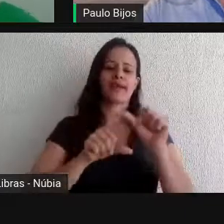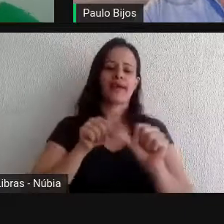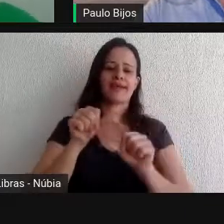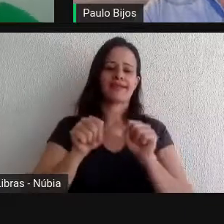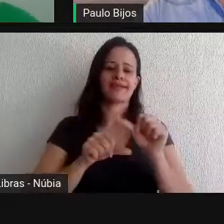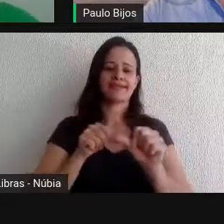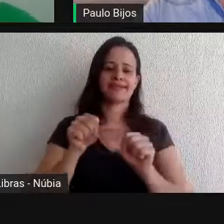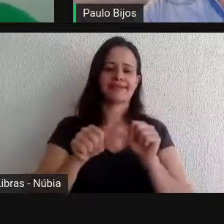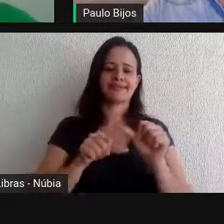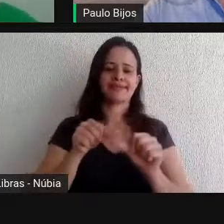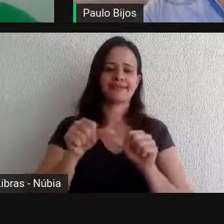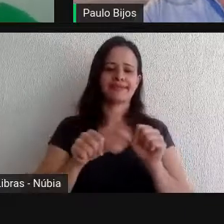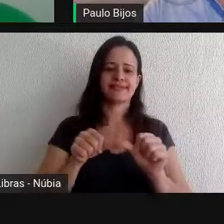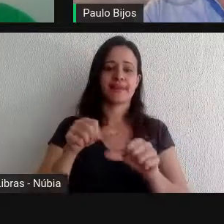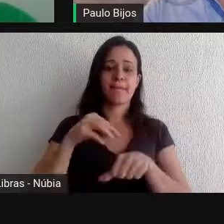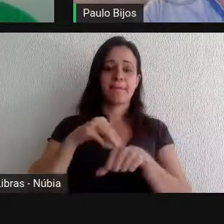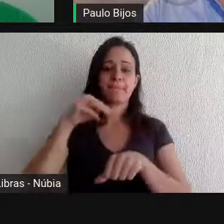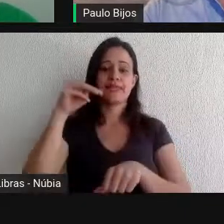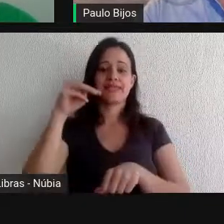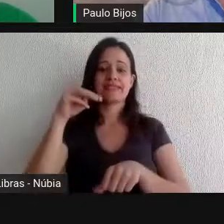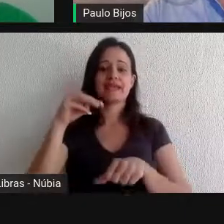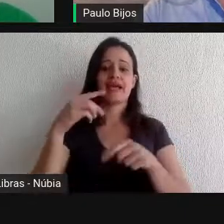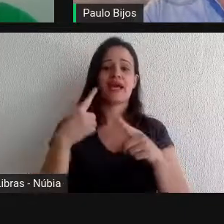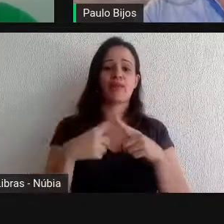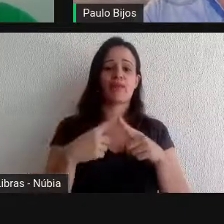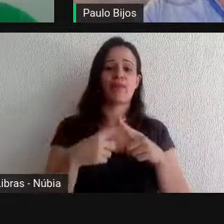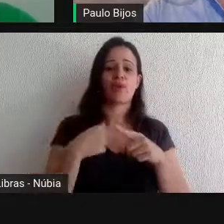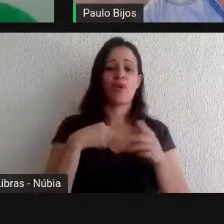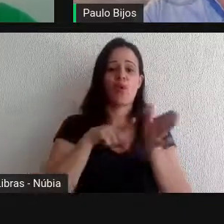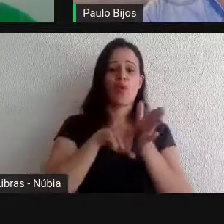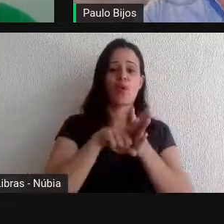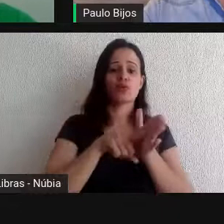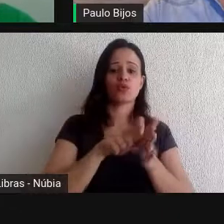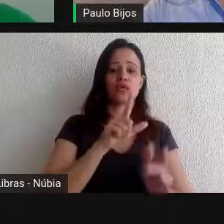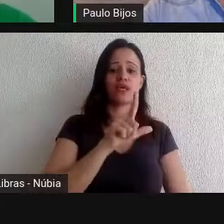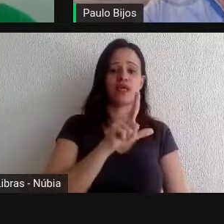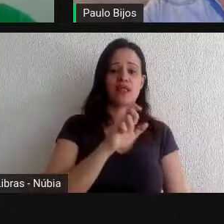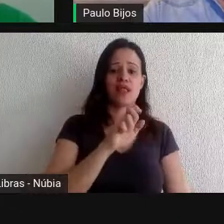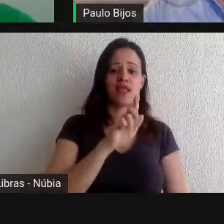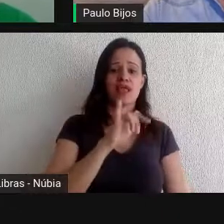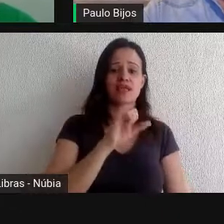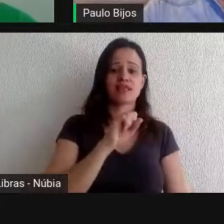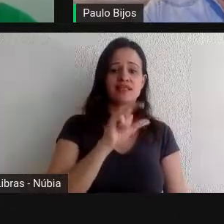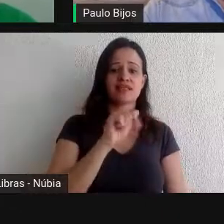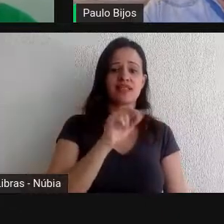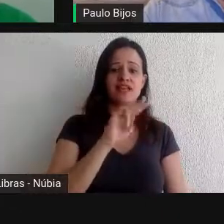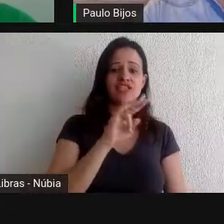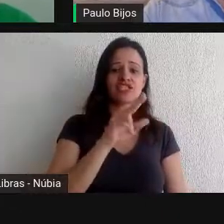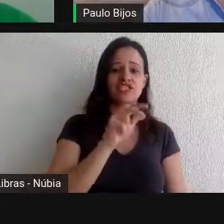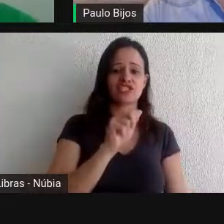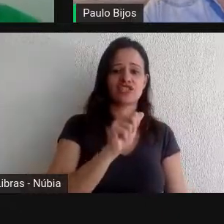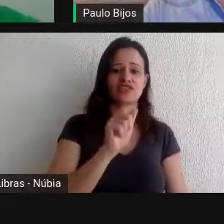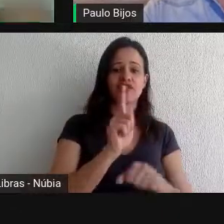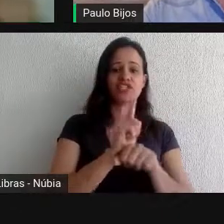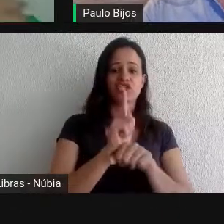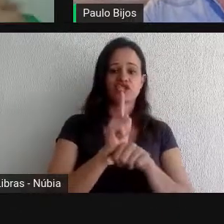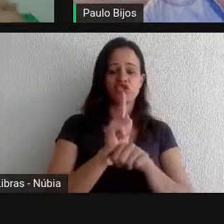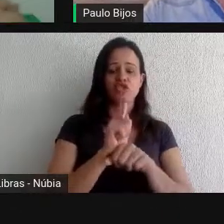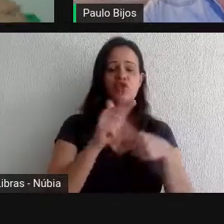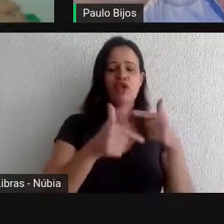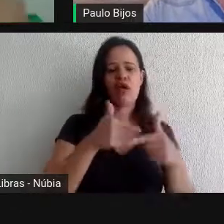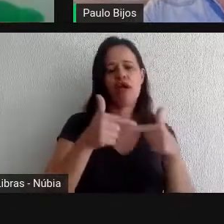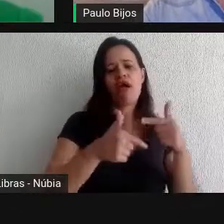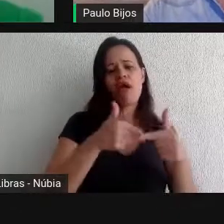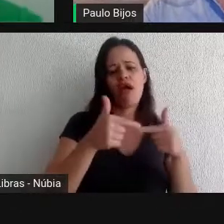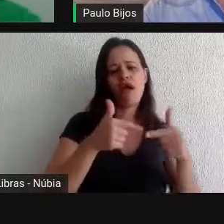mudança de várias posições que eu tive durante o mestrado, né, por vezes como consultora legislativa e por vezes já desempenhando papel como